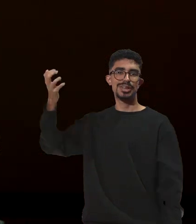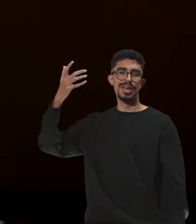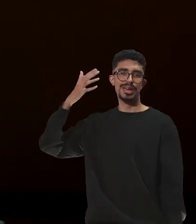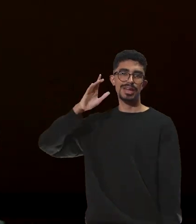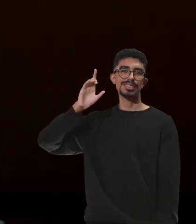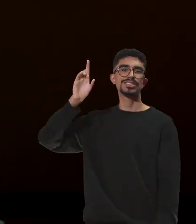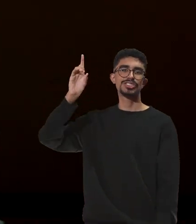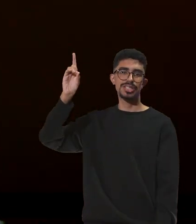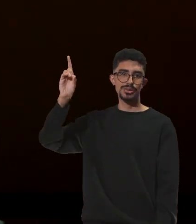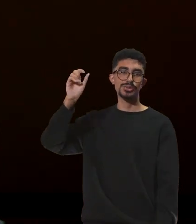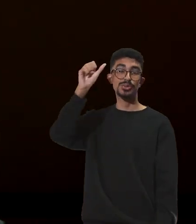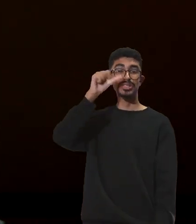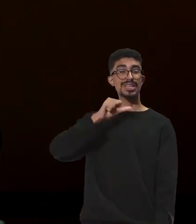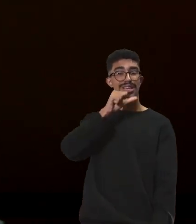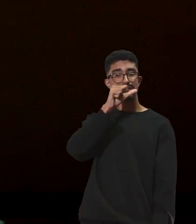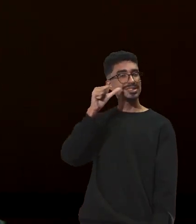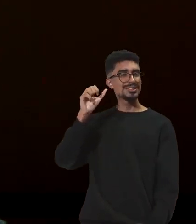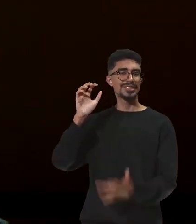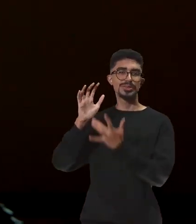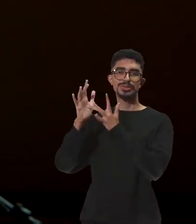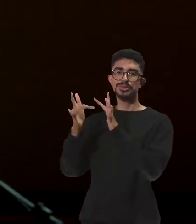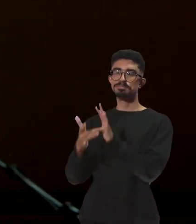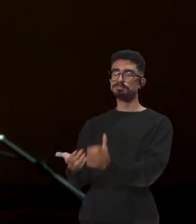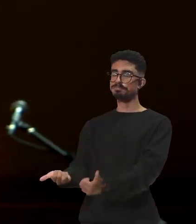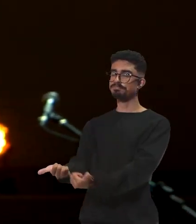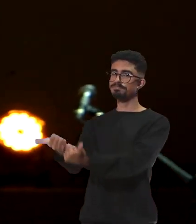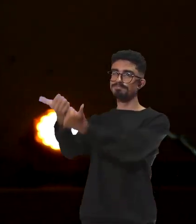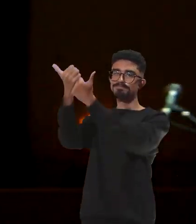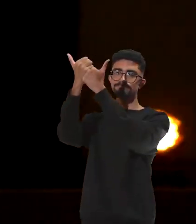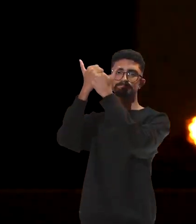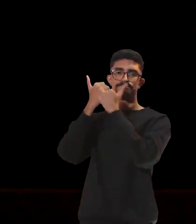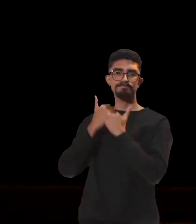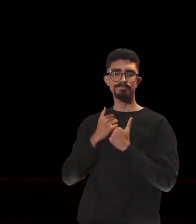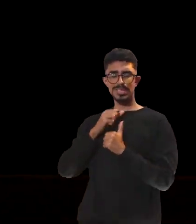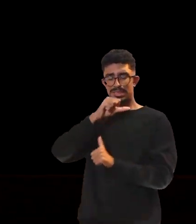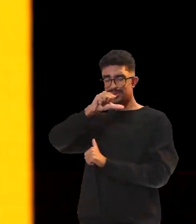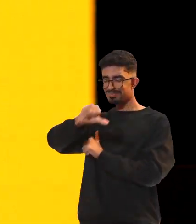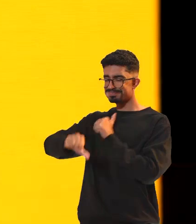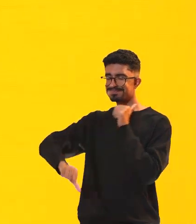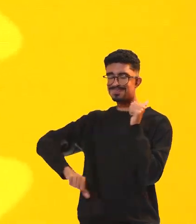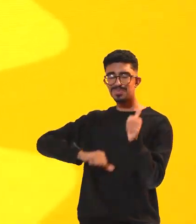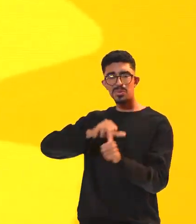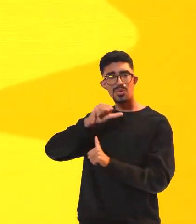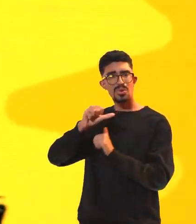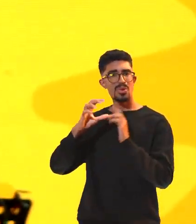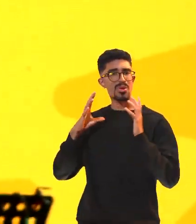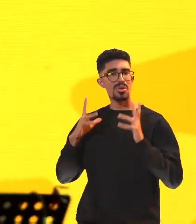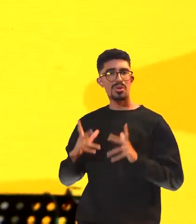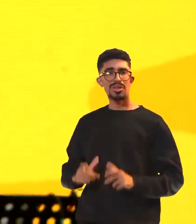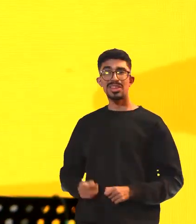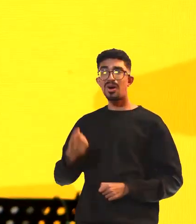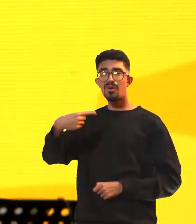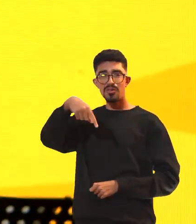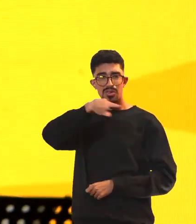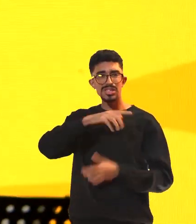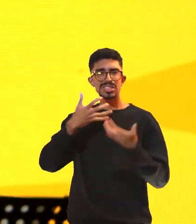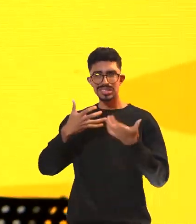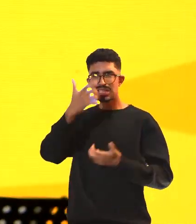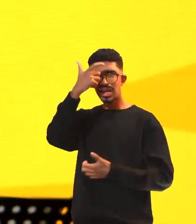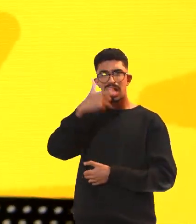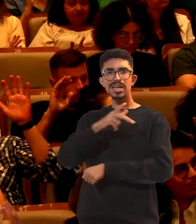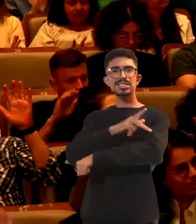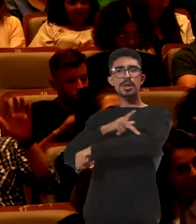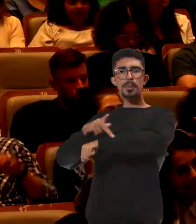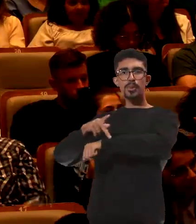cruz. É importante que a gente valorize o perdão de Jesus e busque pureza. Quantos querem ser puros aqui mesmo? Ainda